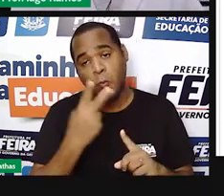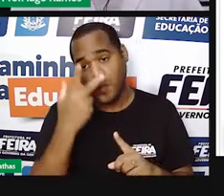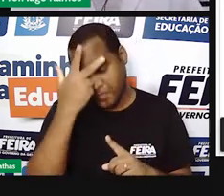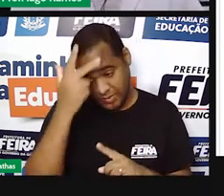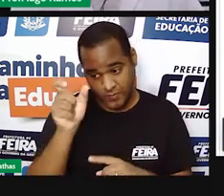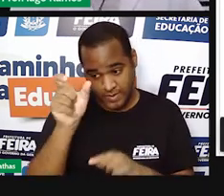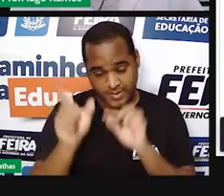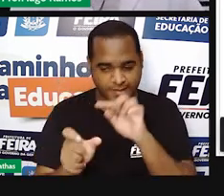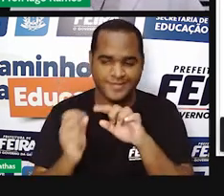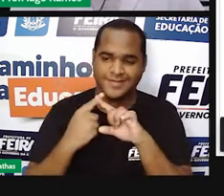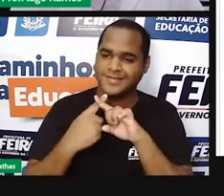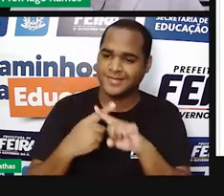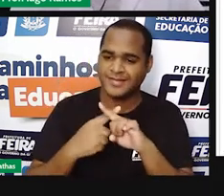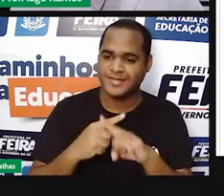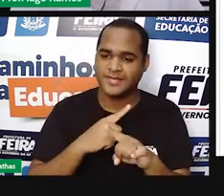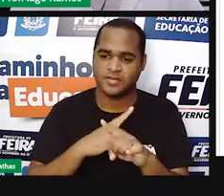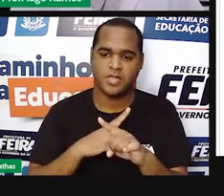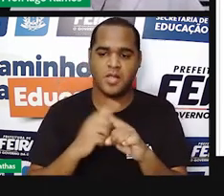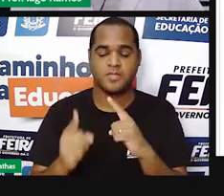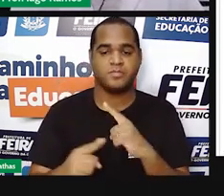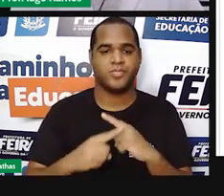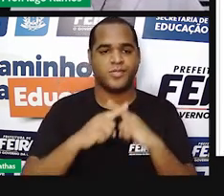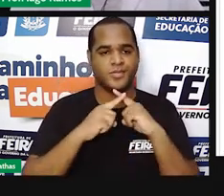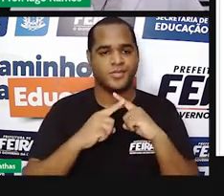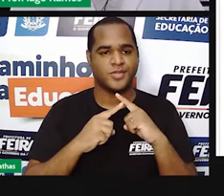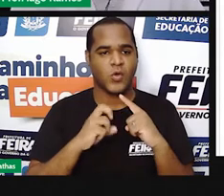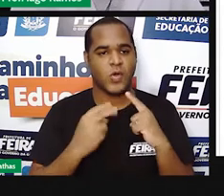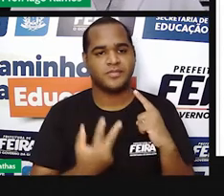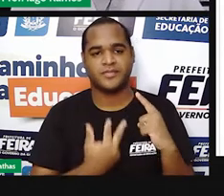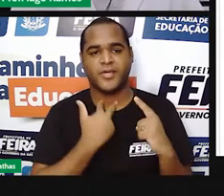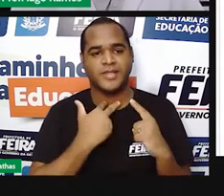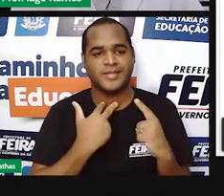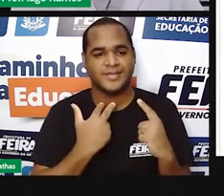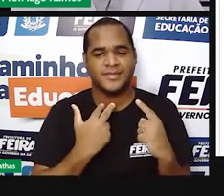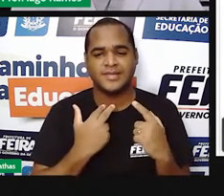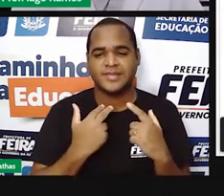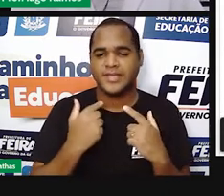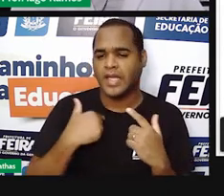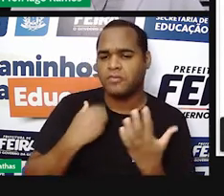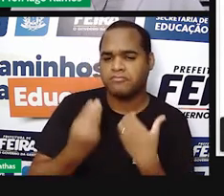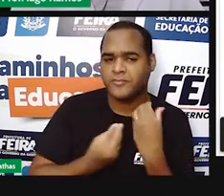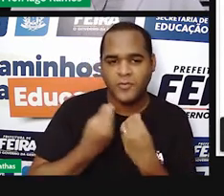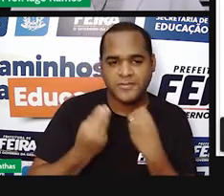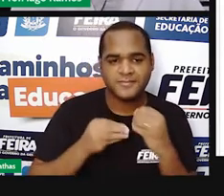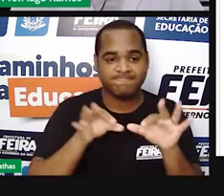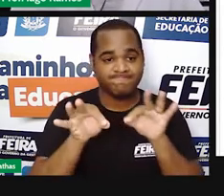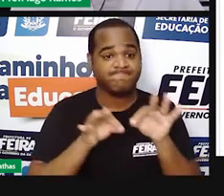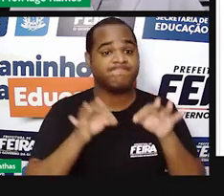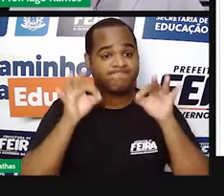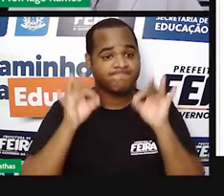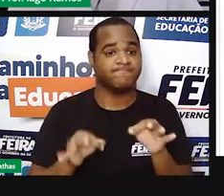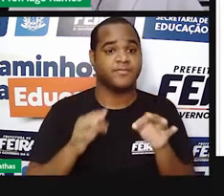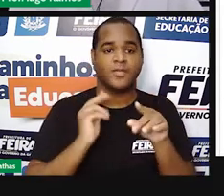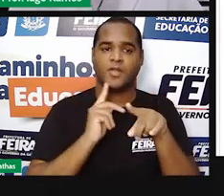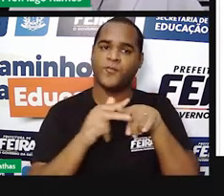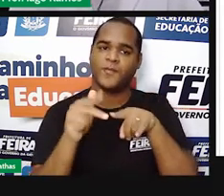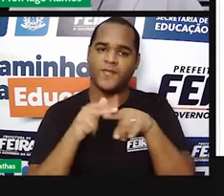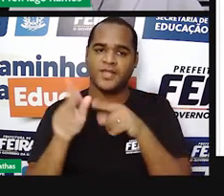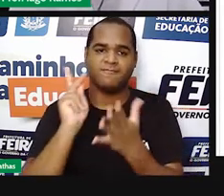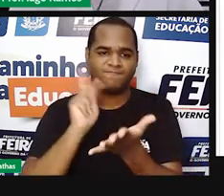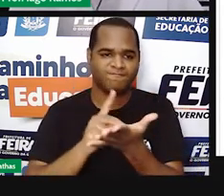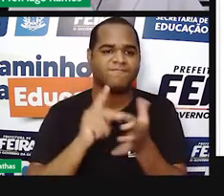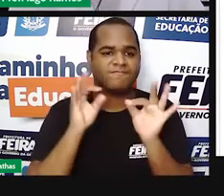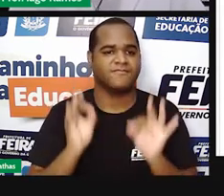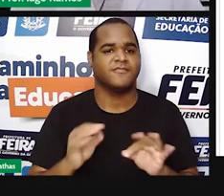se a pessoa que tá com x bloquear que eu vou obviamente vencer